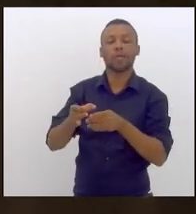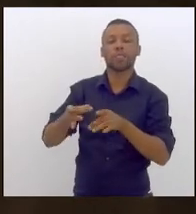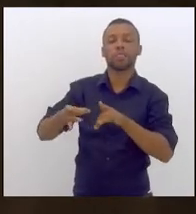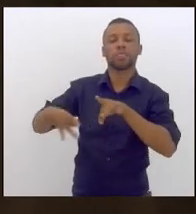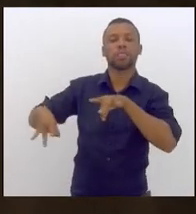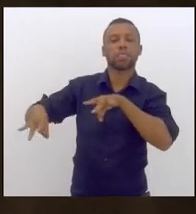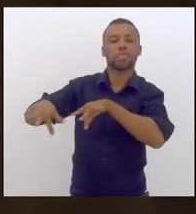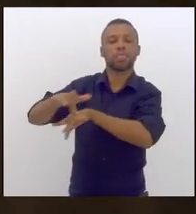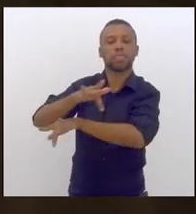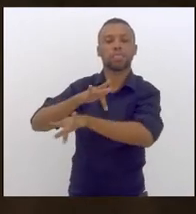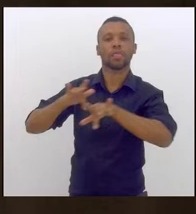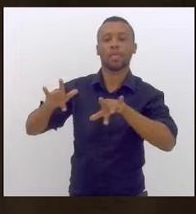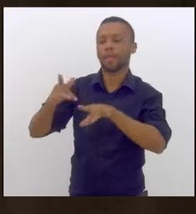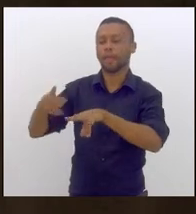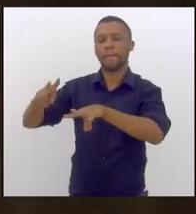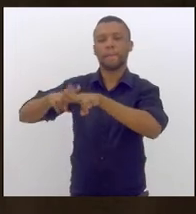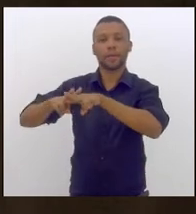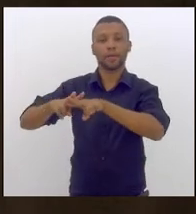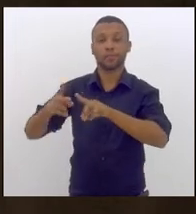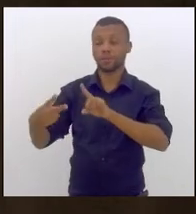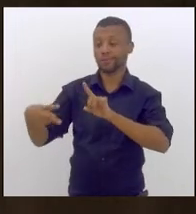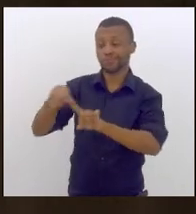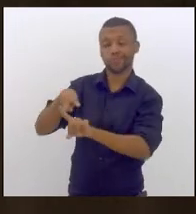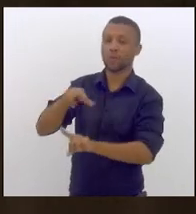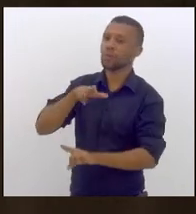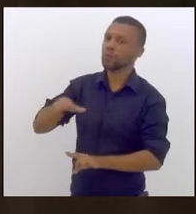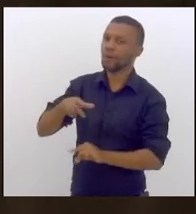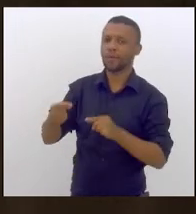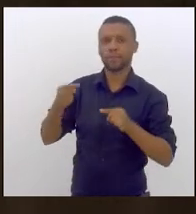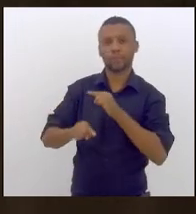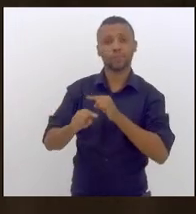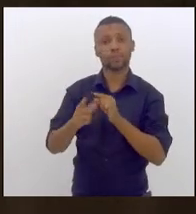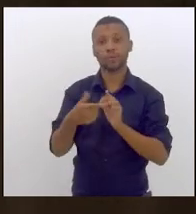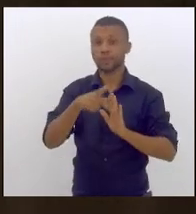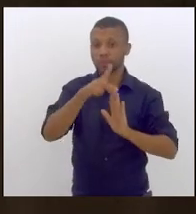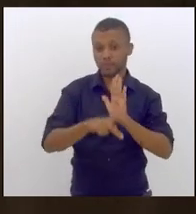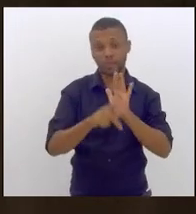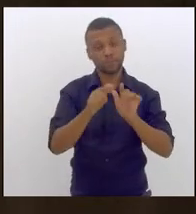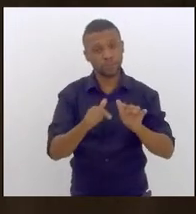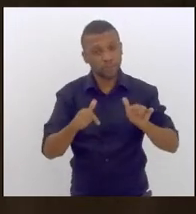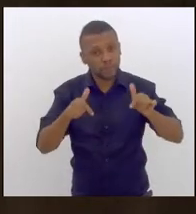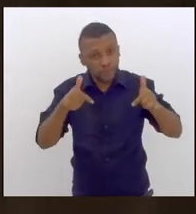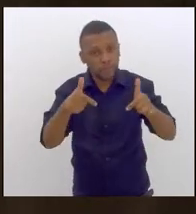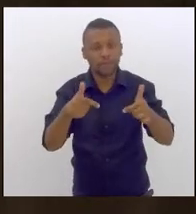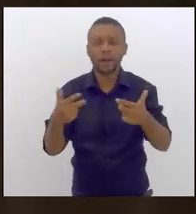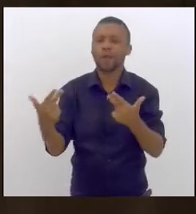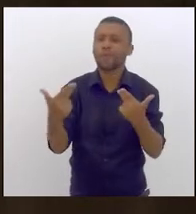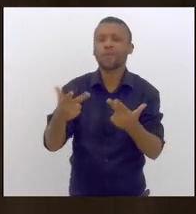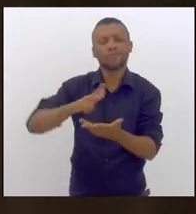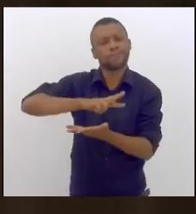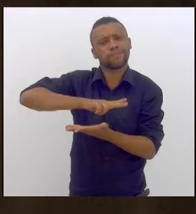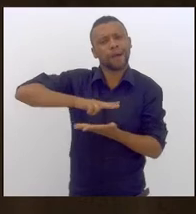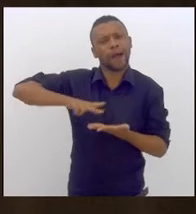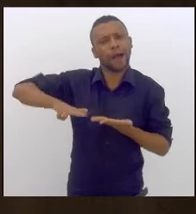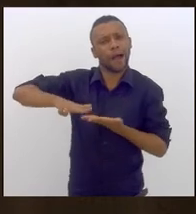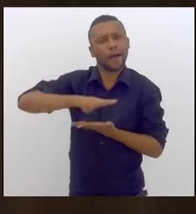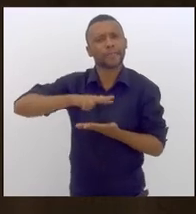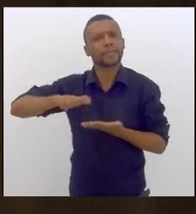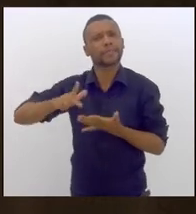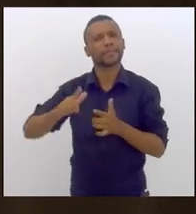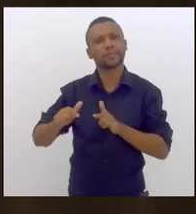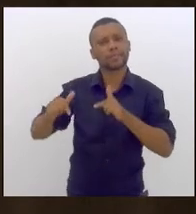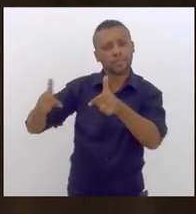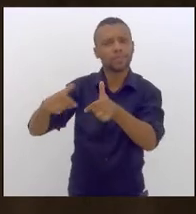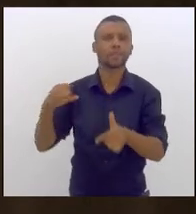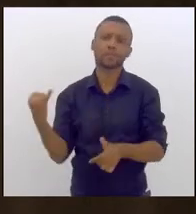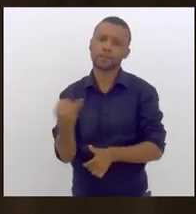gente. Não é a nossa perspectiva. Então, acho que esse projeto é uma iniciativa, entre outras iniciativas importantes, para, de fato, construir uma